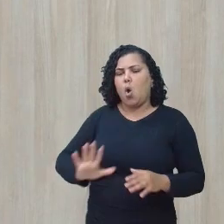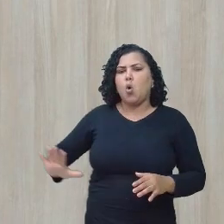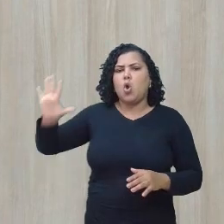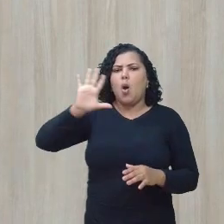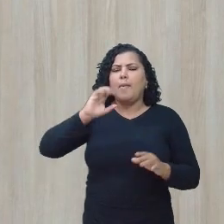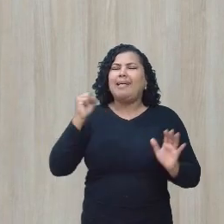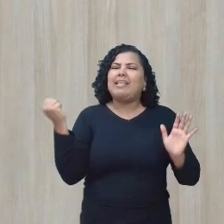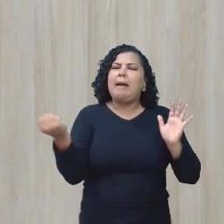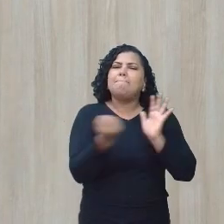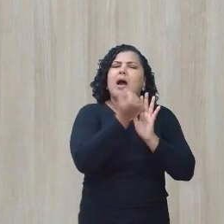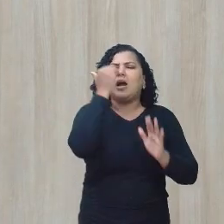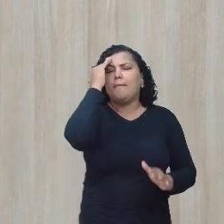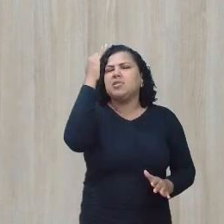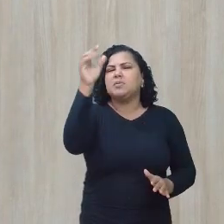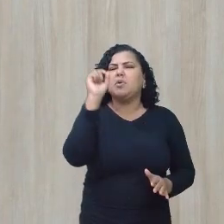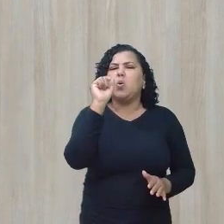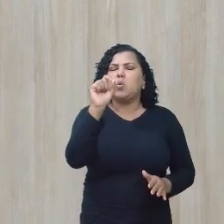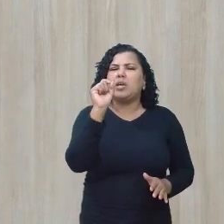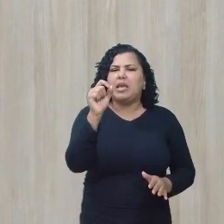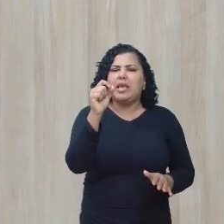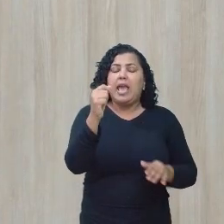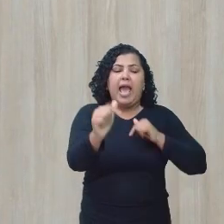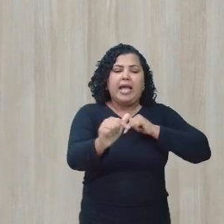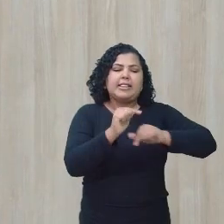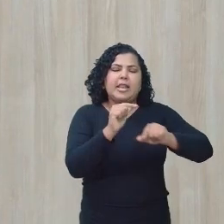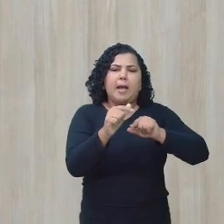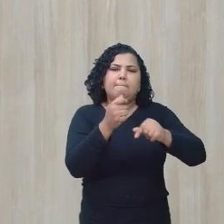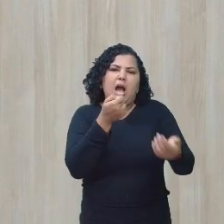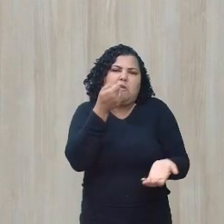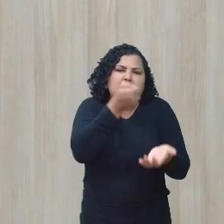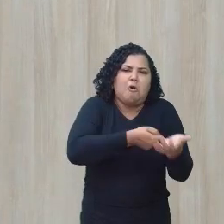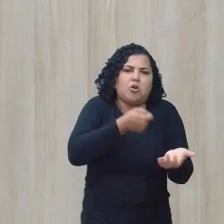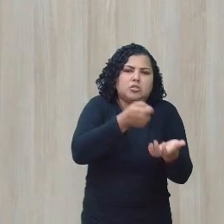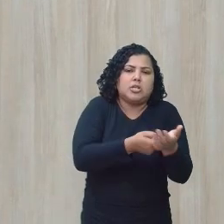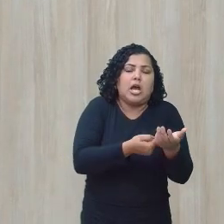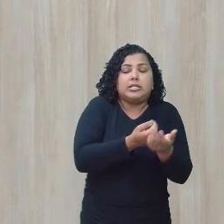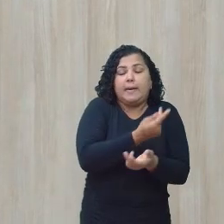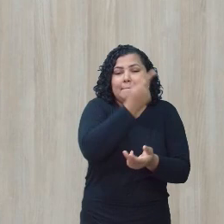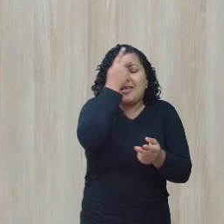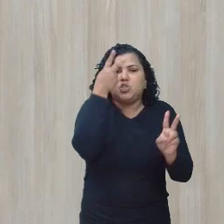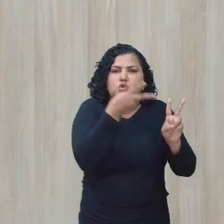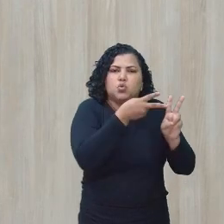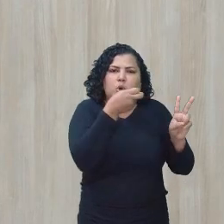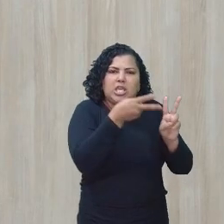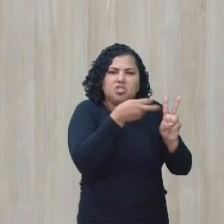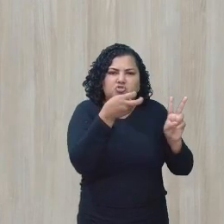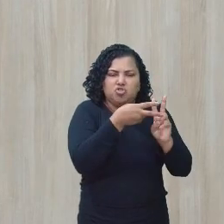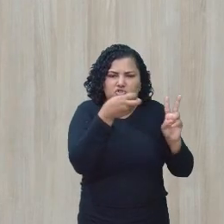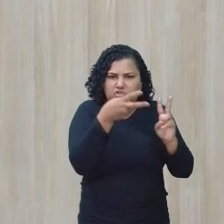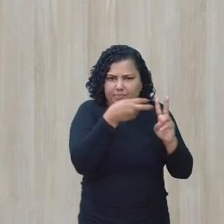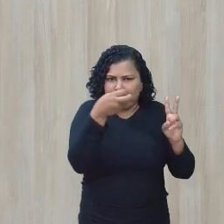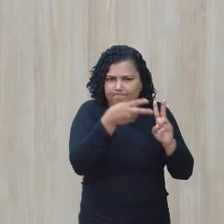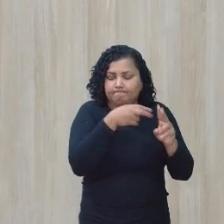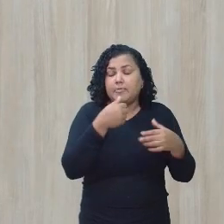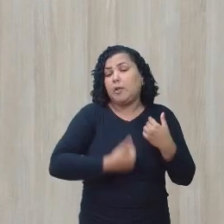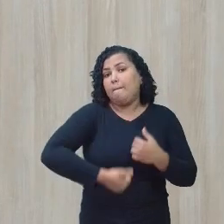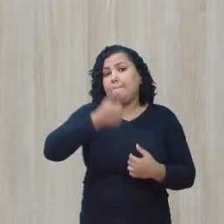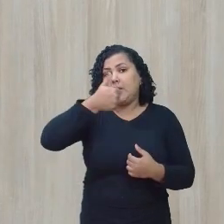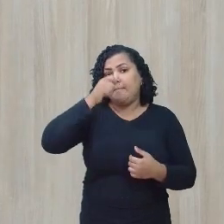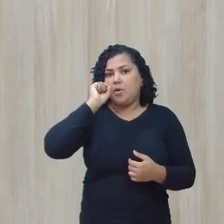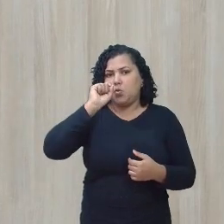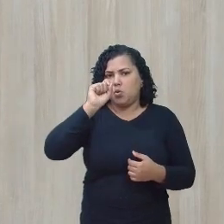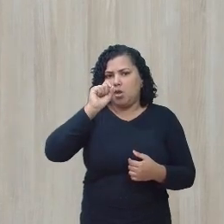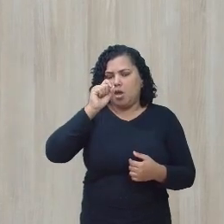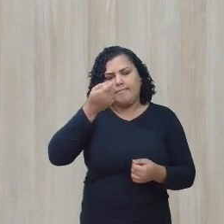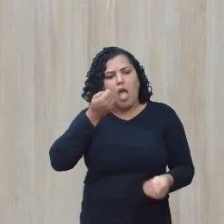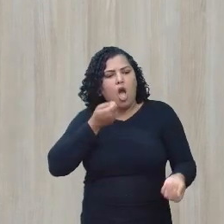do trabalho nativo, do trabalho do sujeito indígena. No primeiro momento se dá através de trocas de mercadorias, né, o escambo, que no